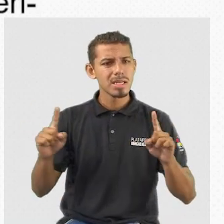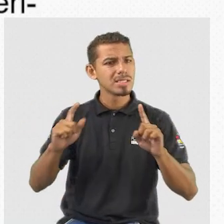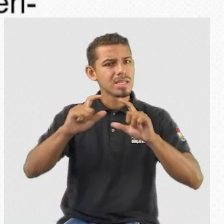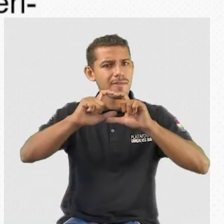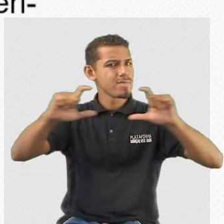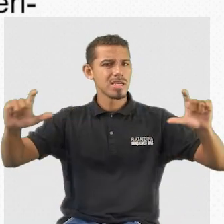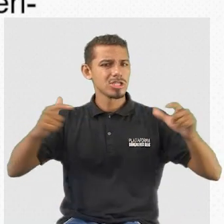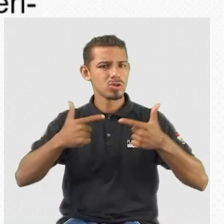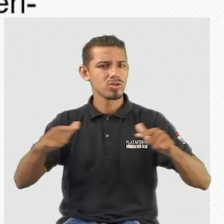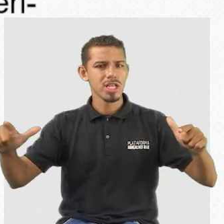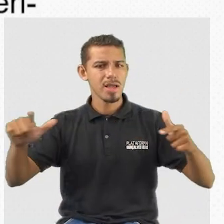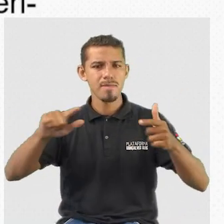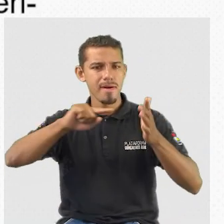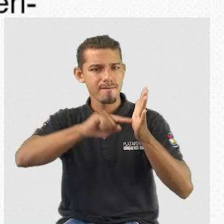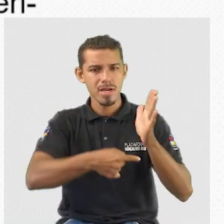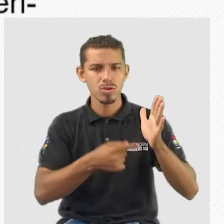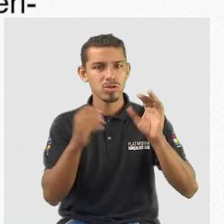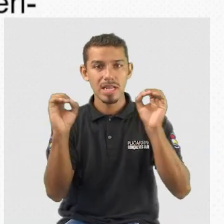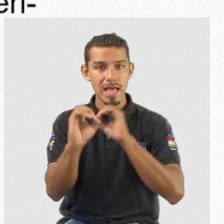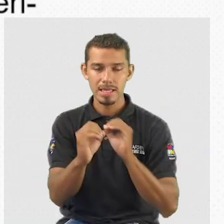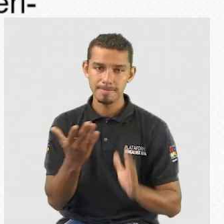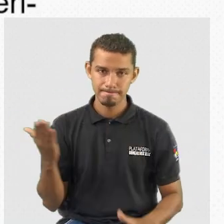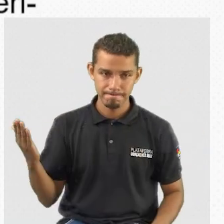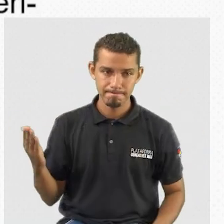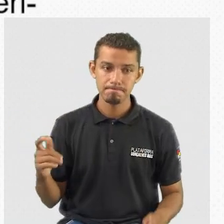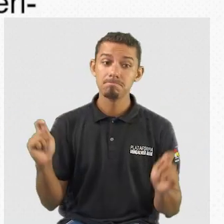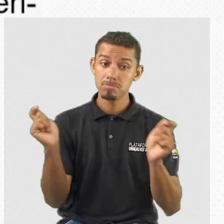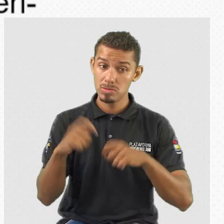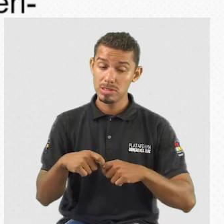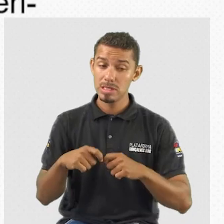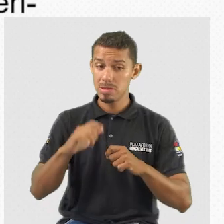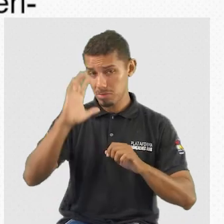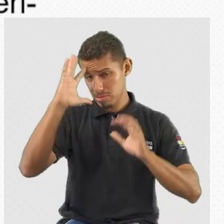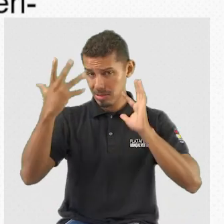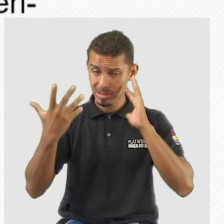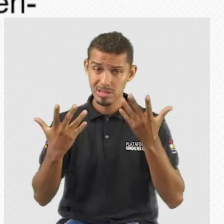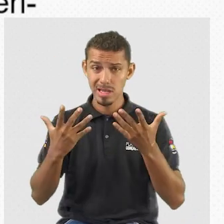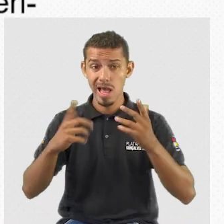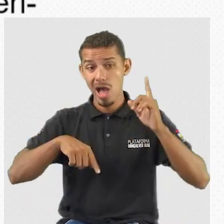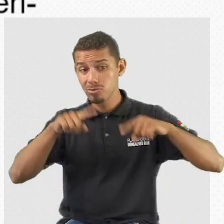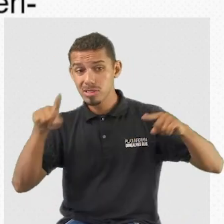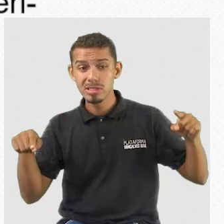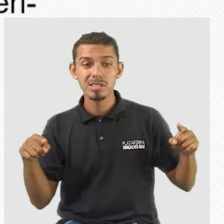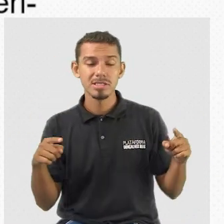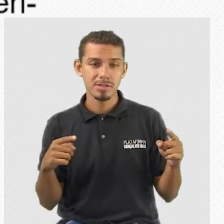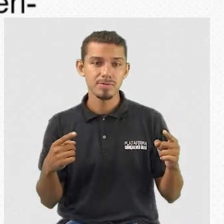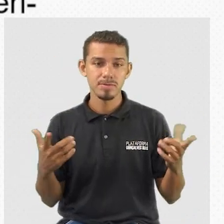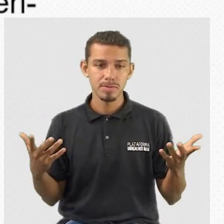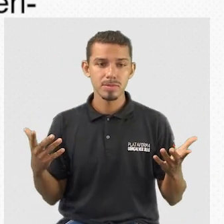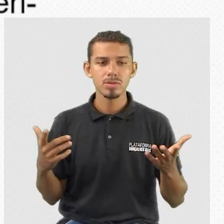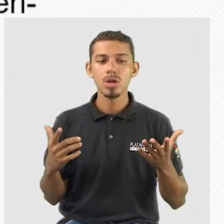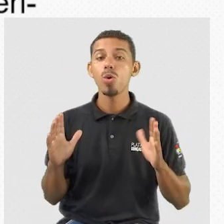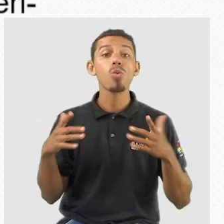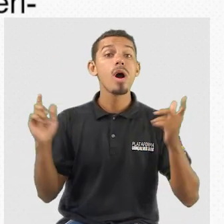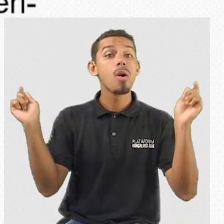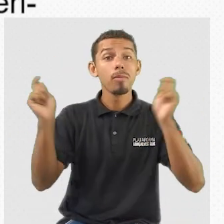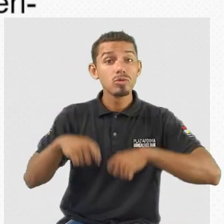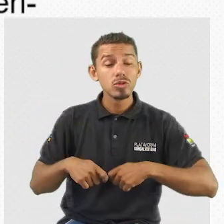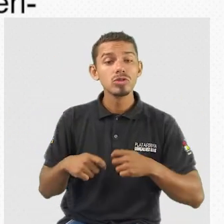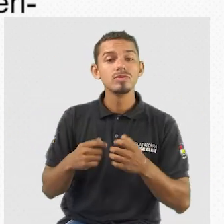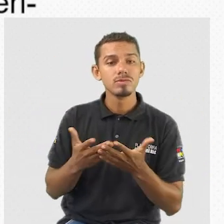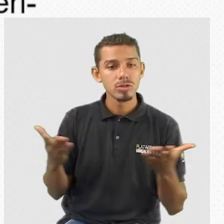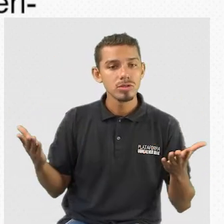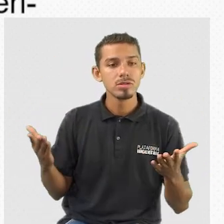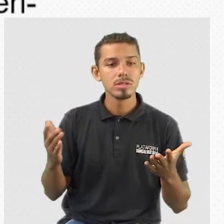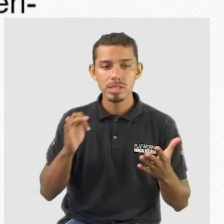frase não tem uma vírgula, não tem nada. Poderia ter uma interpretação alternativa, vocês estão vendo aí. E qual que seria a possível